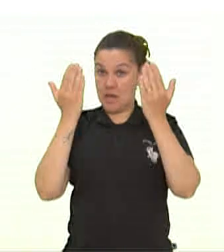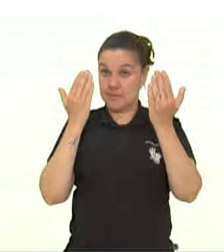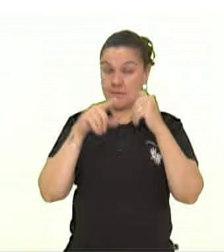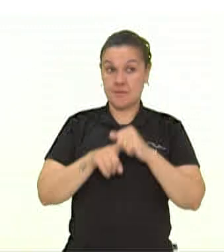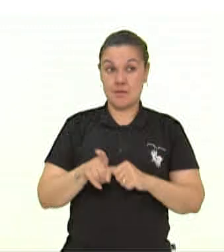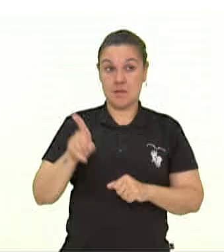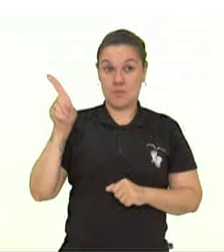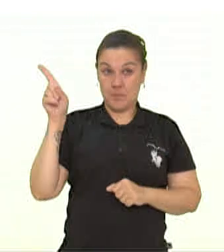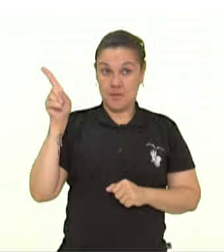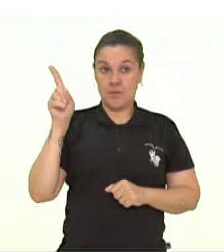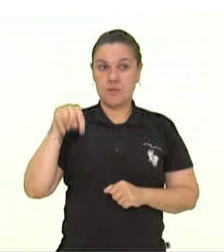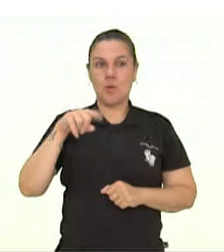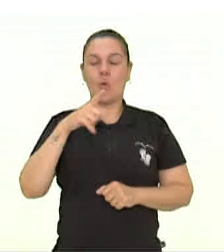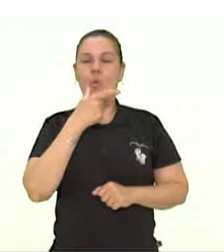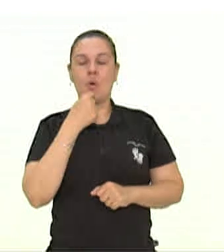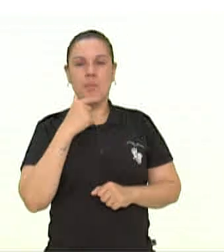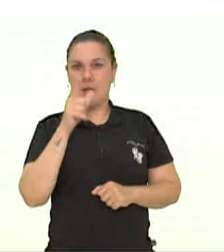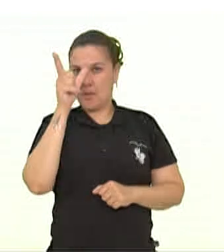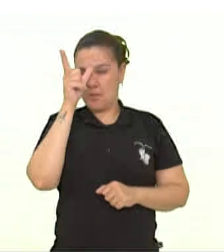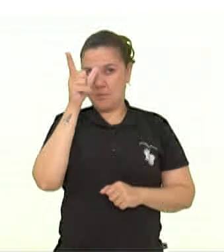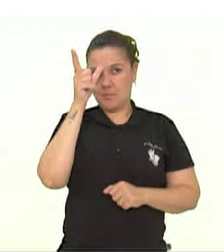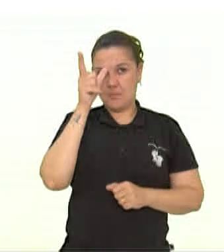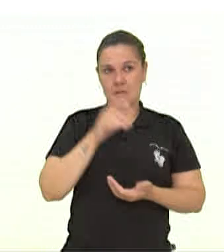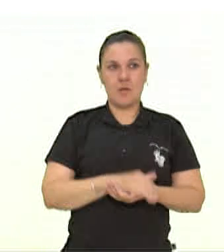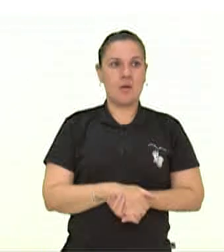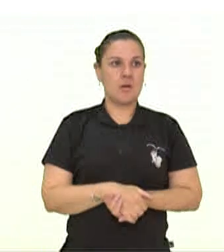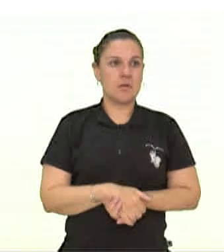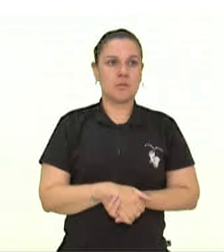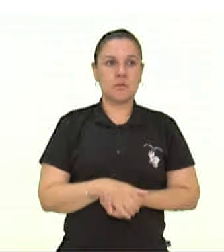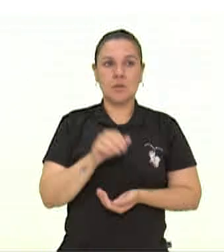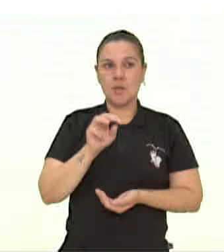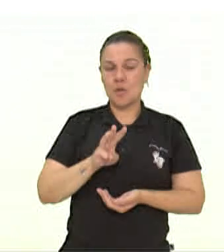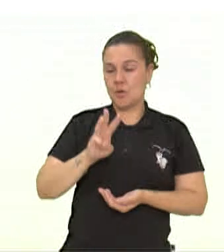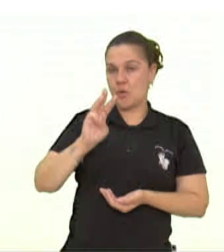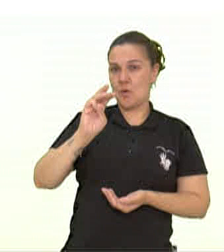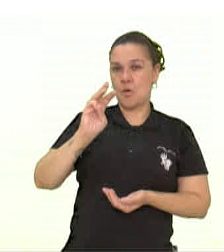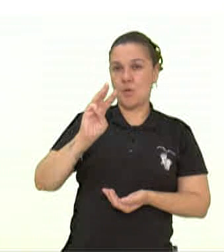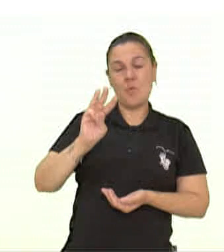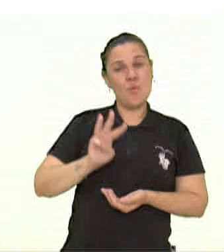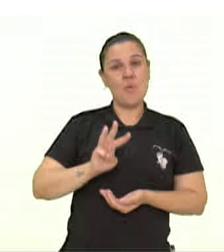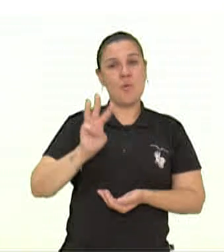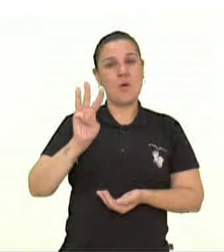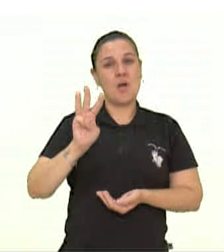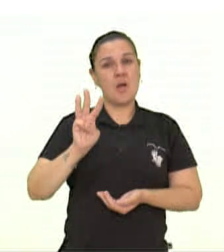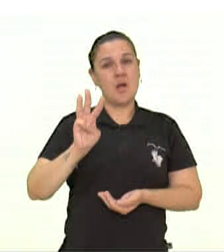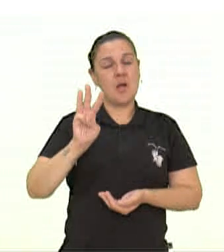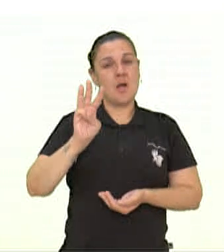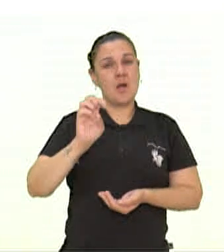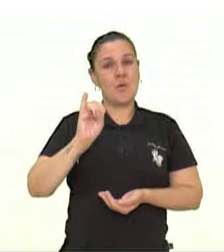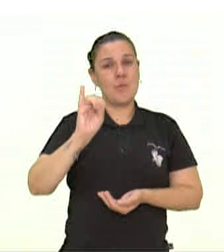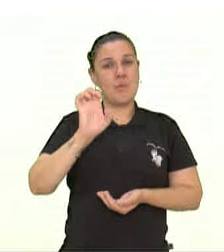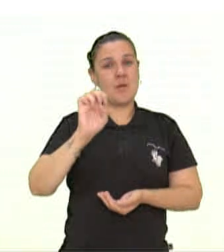desse tipo de espectro levou o físico alemão, pessoal, não sei a pronúncia correta, nós falamos Wien, tá? Em